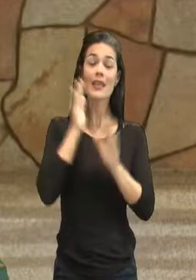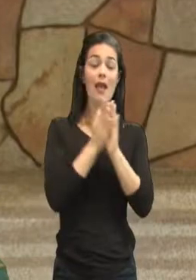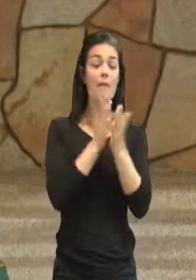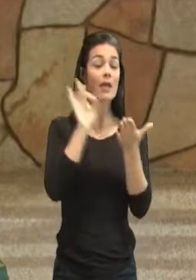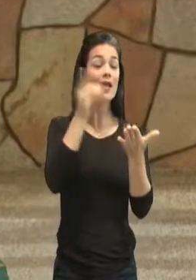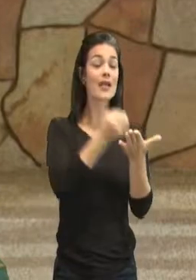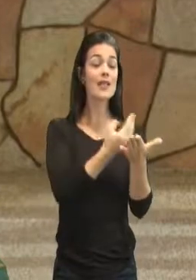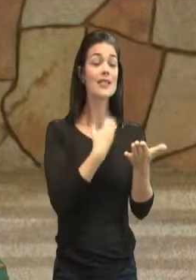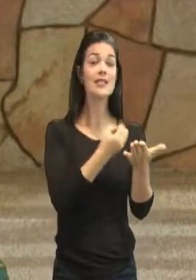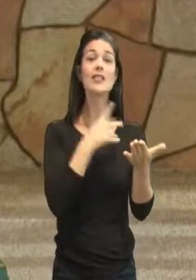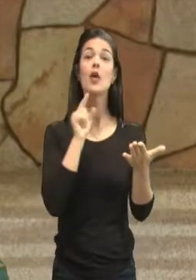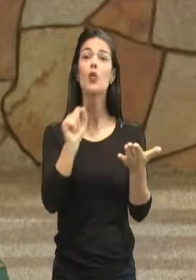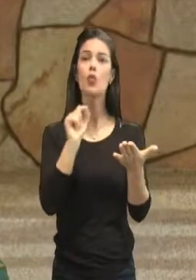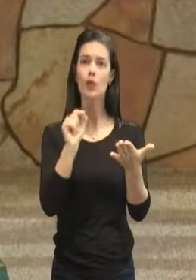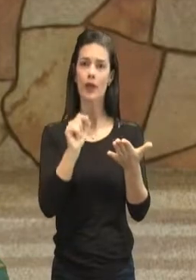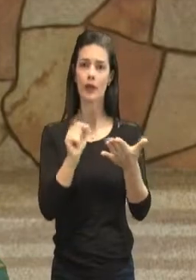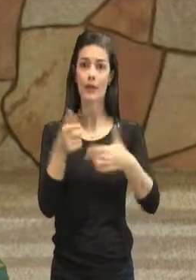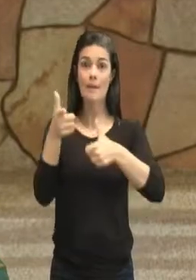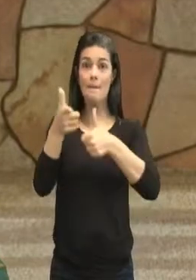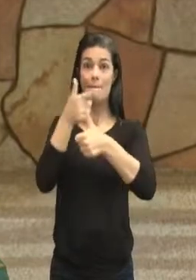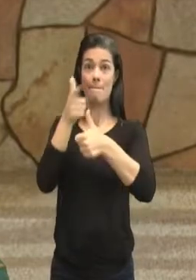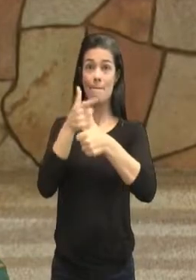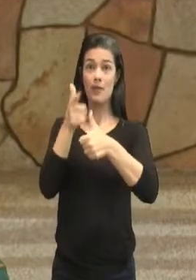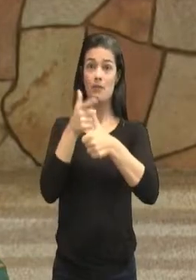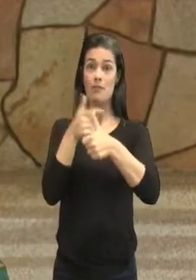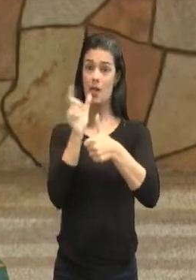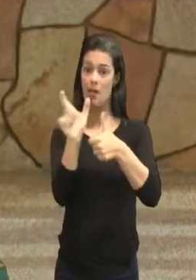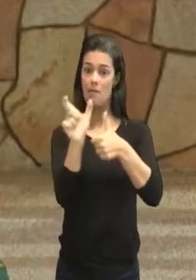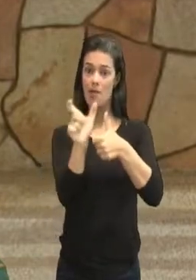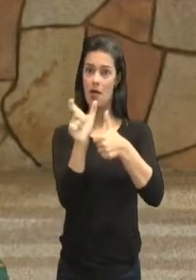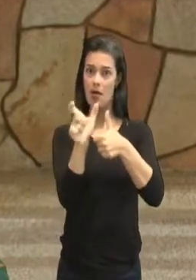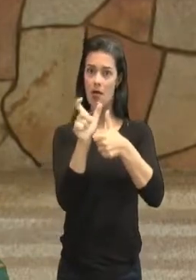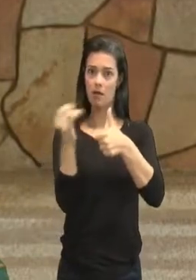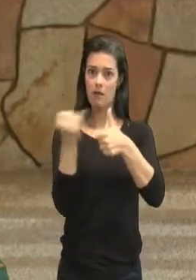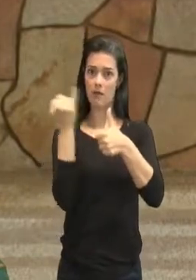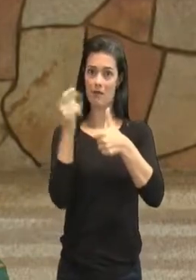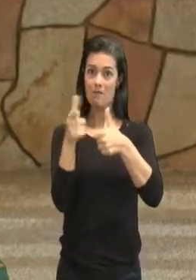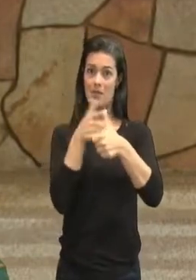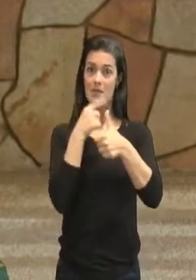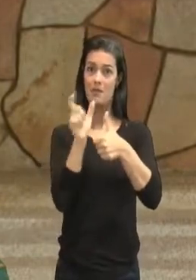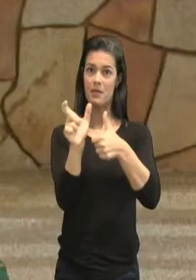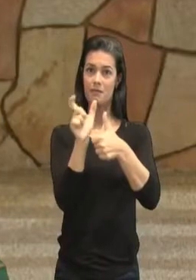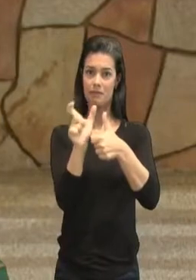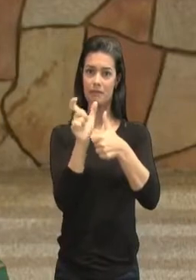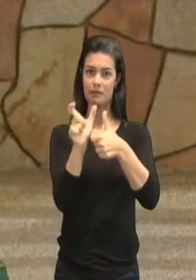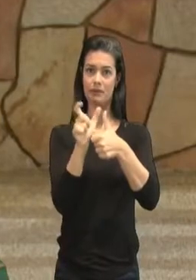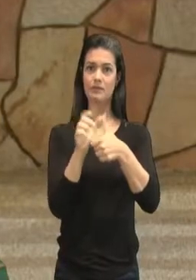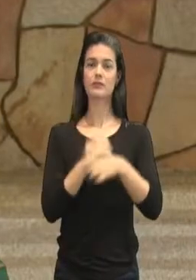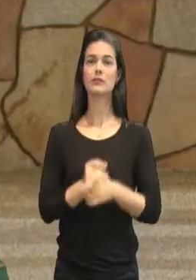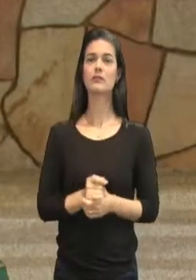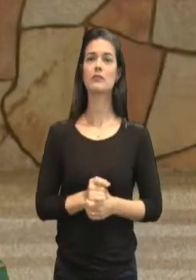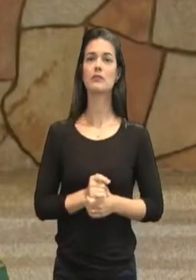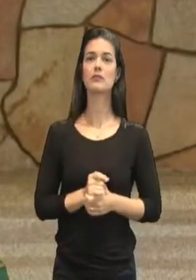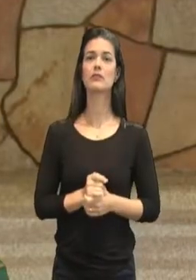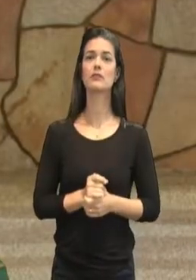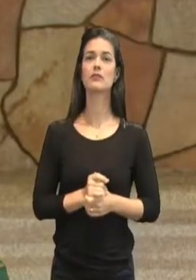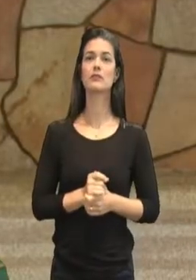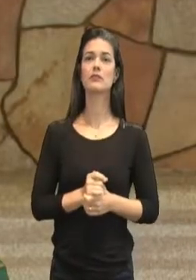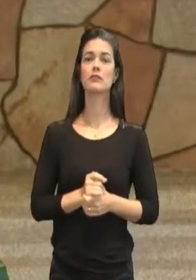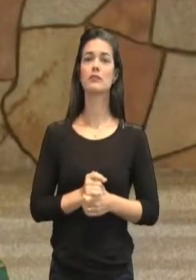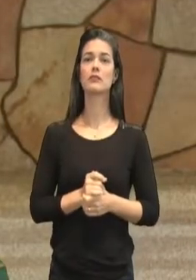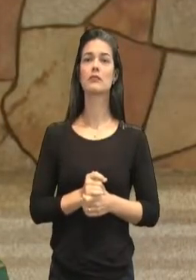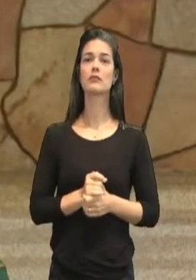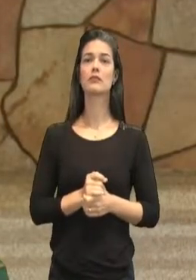ensina. O primeiro termo que nós precisamos observar e refletir se encontra